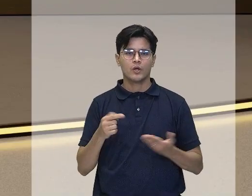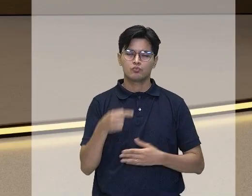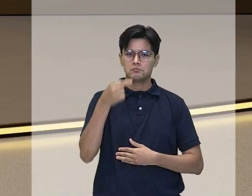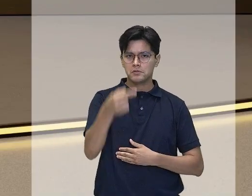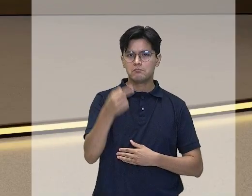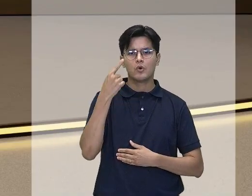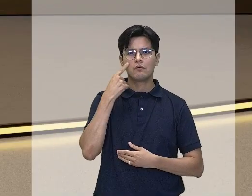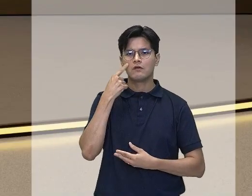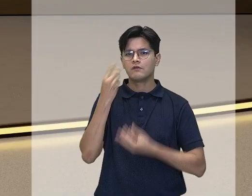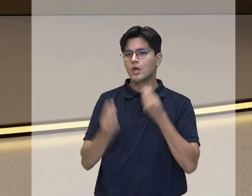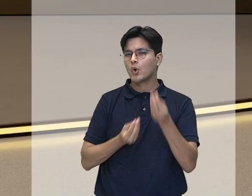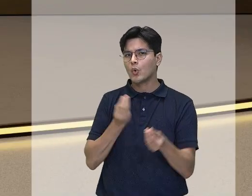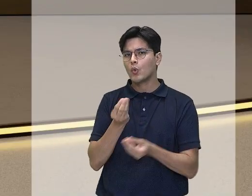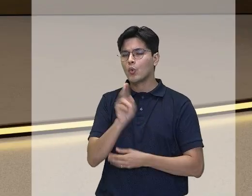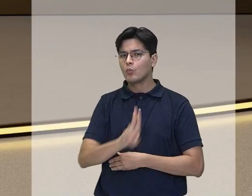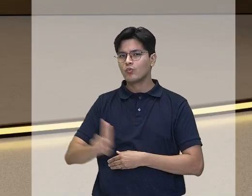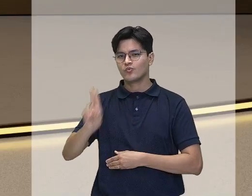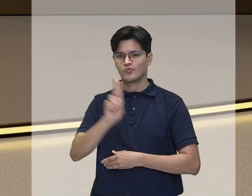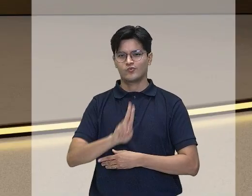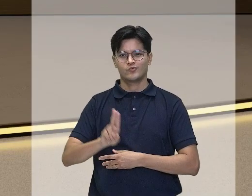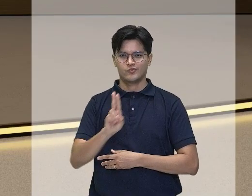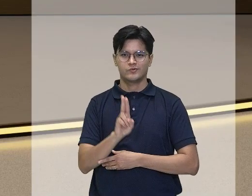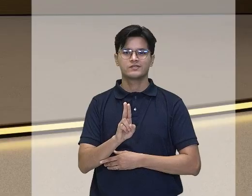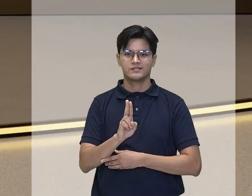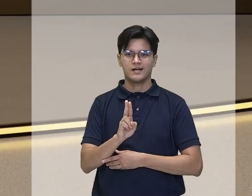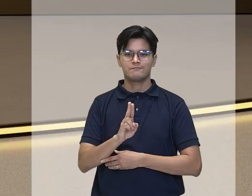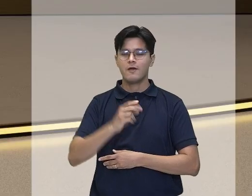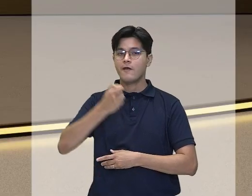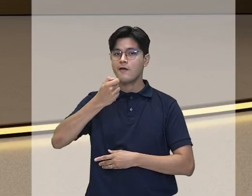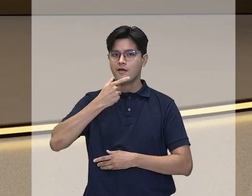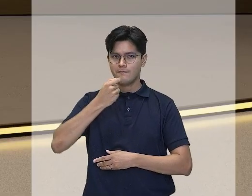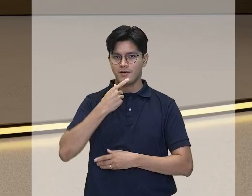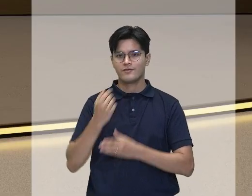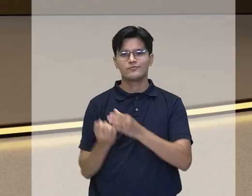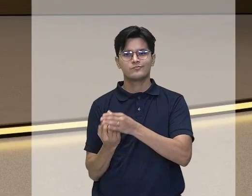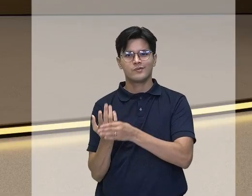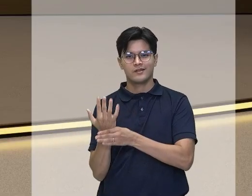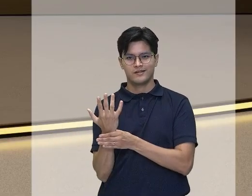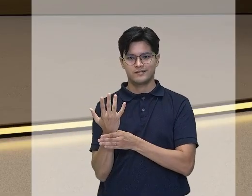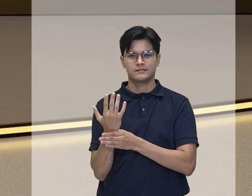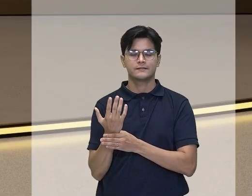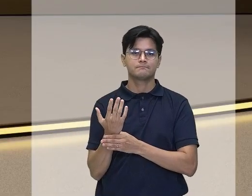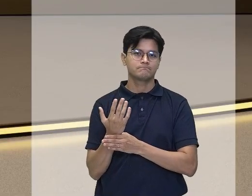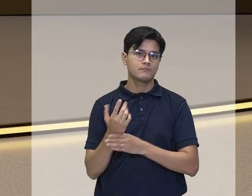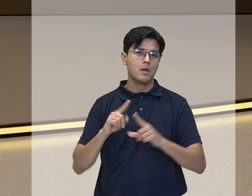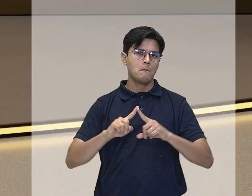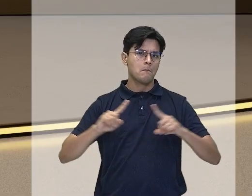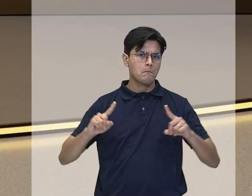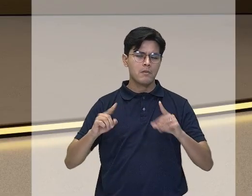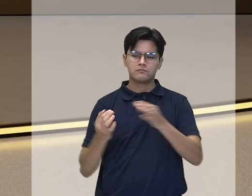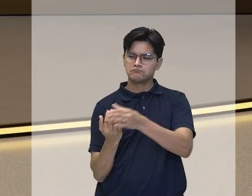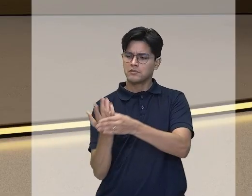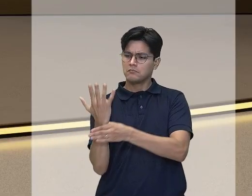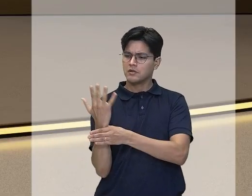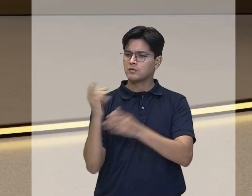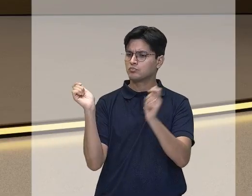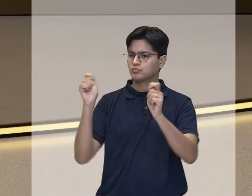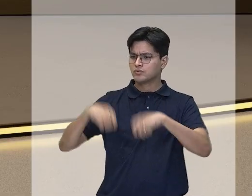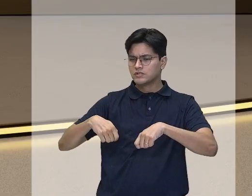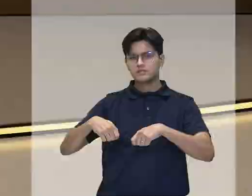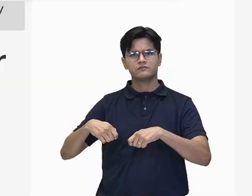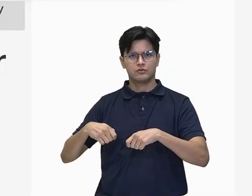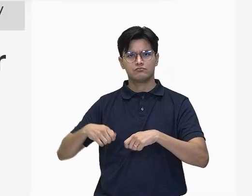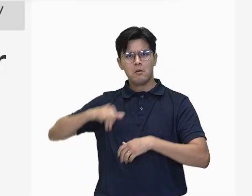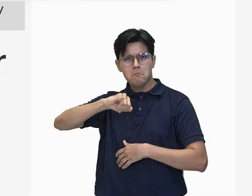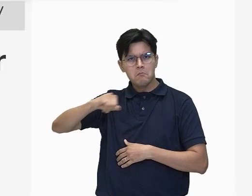são utilizados ali de forma a comercializar. Mas da planta a gente aproveita muitas coisas. Outra parte também são